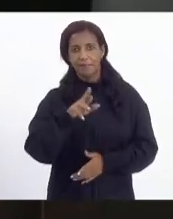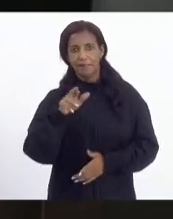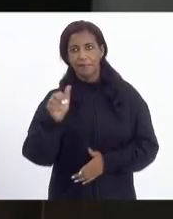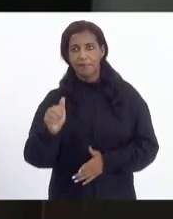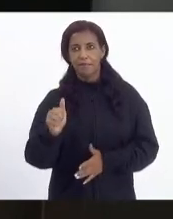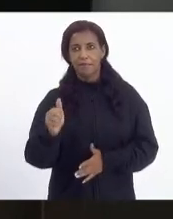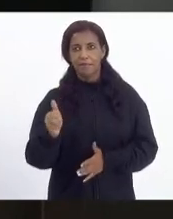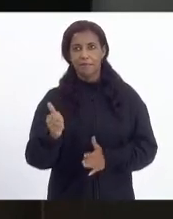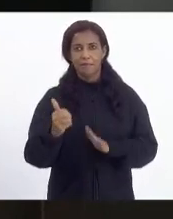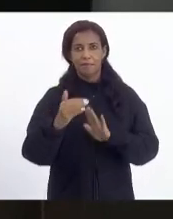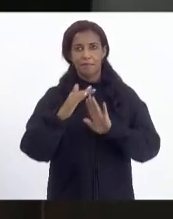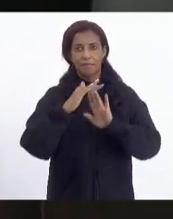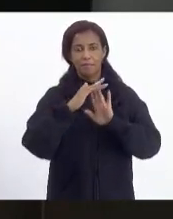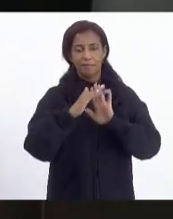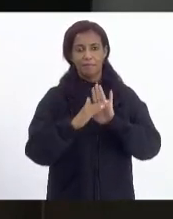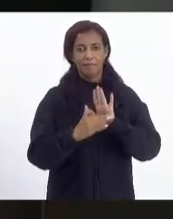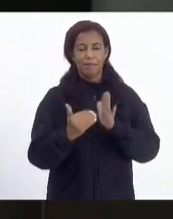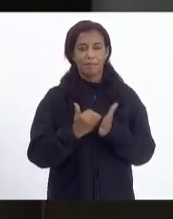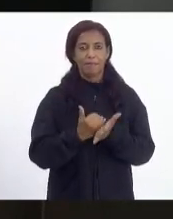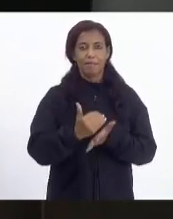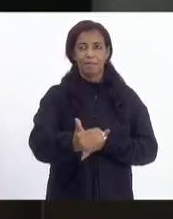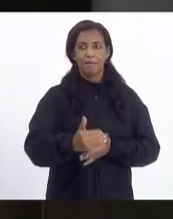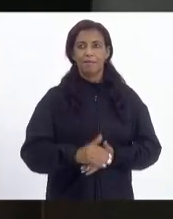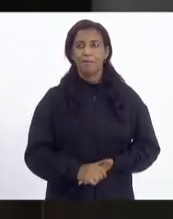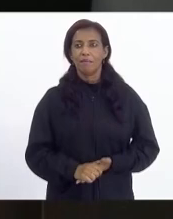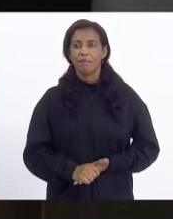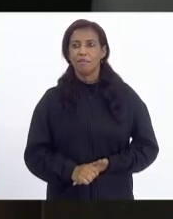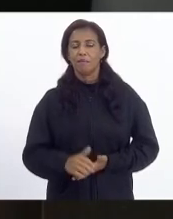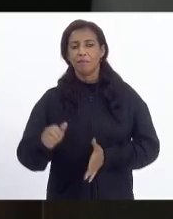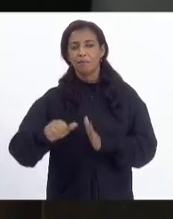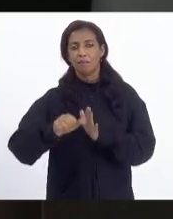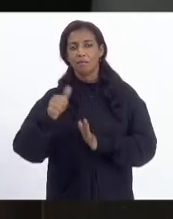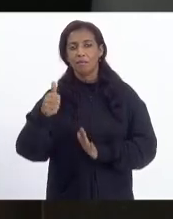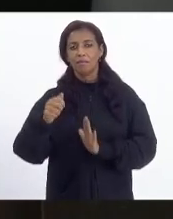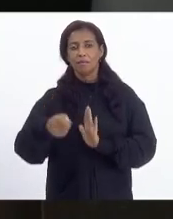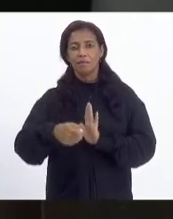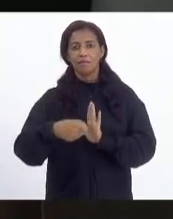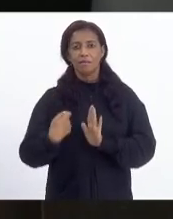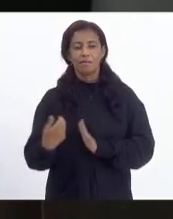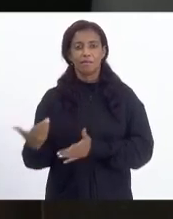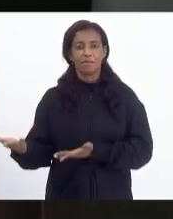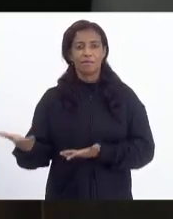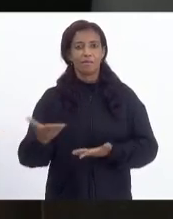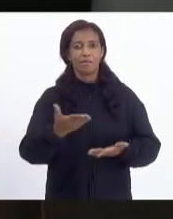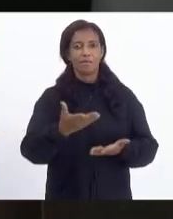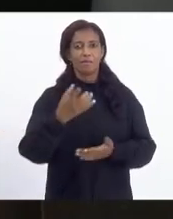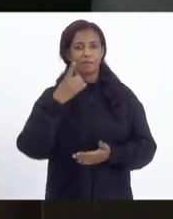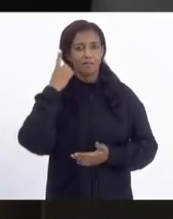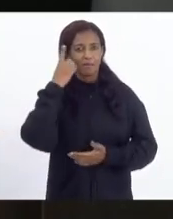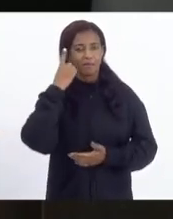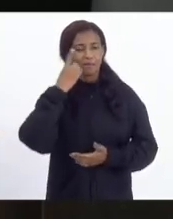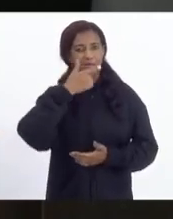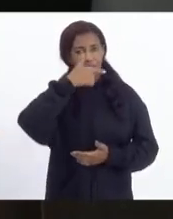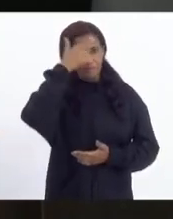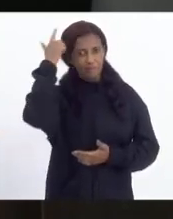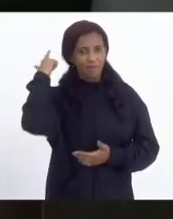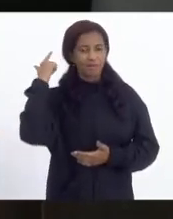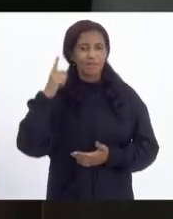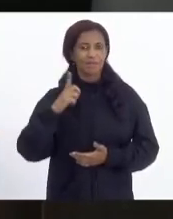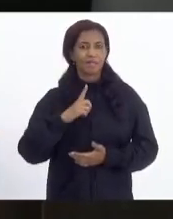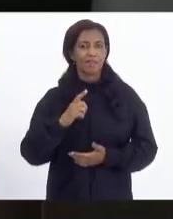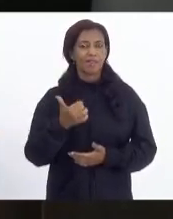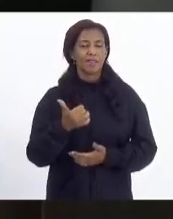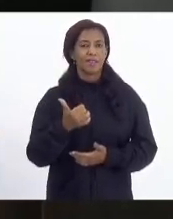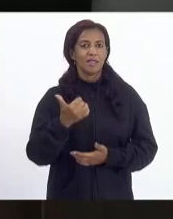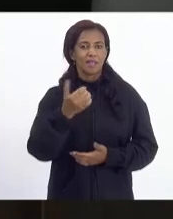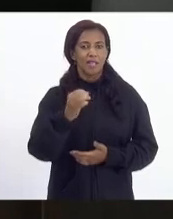passa-se é o expediente Inicial o primeiro orador inscrito é o seu Deputado Luiz Paulo vossa